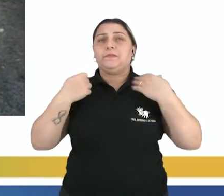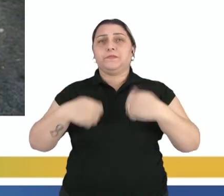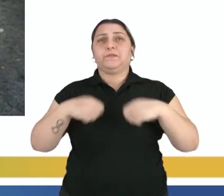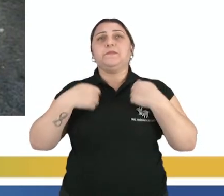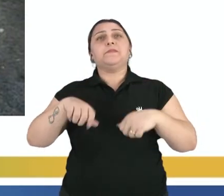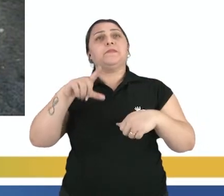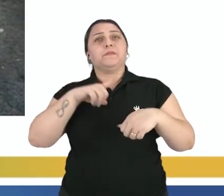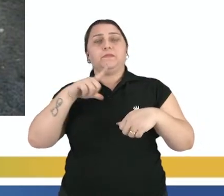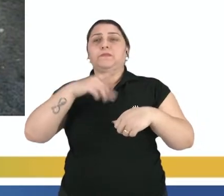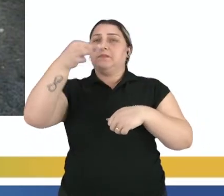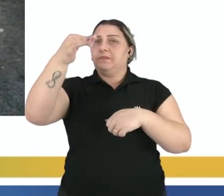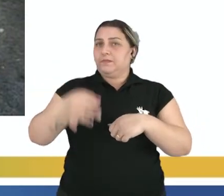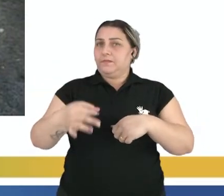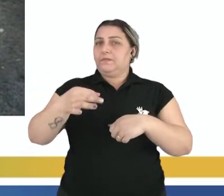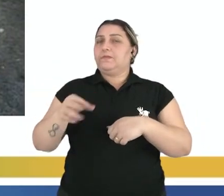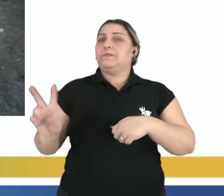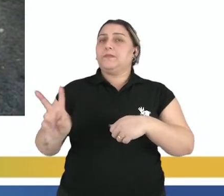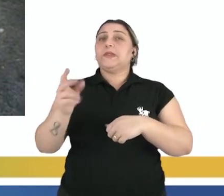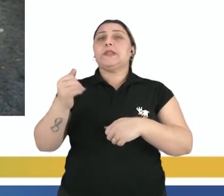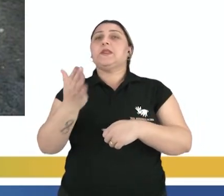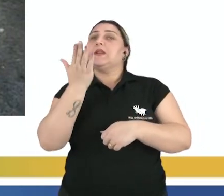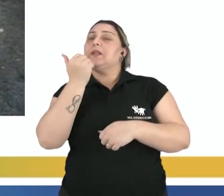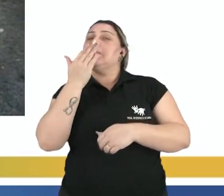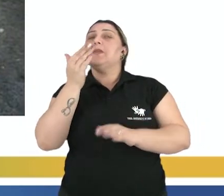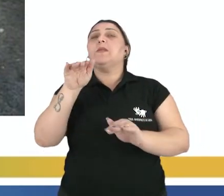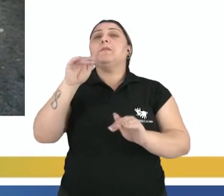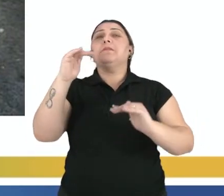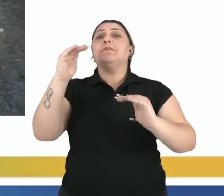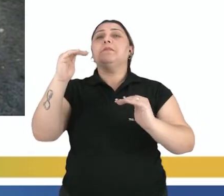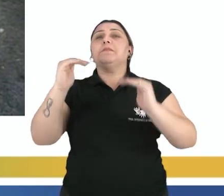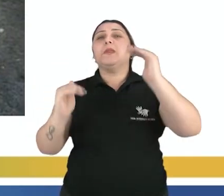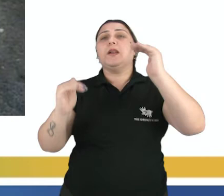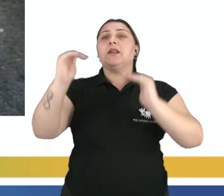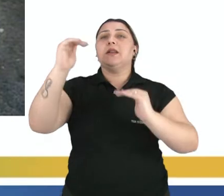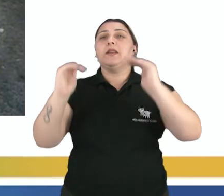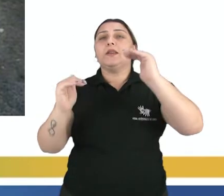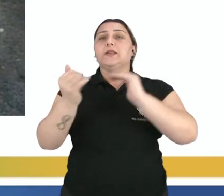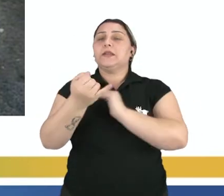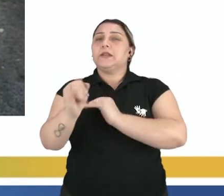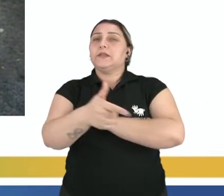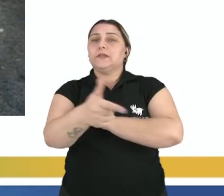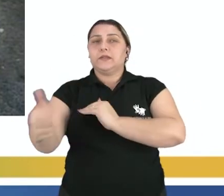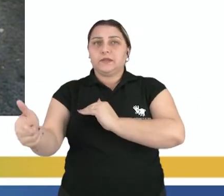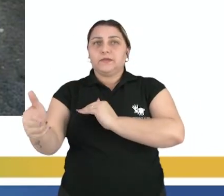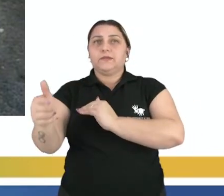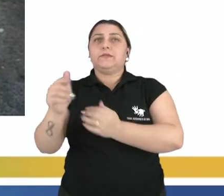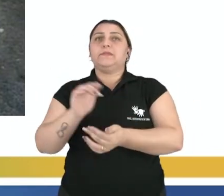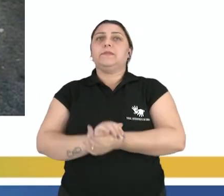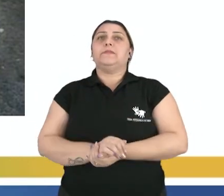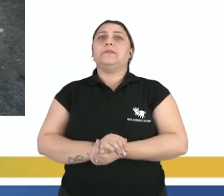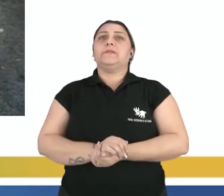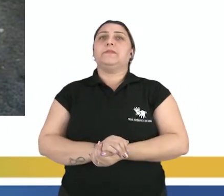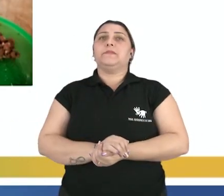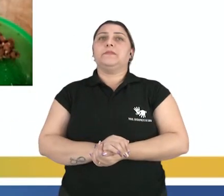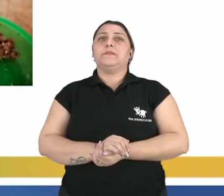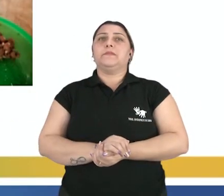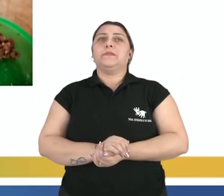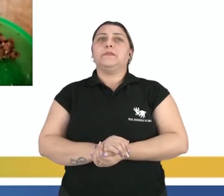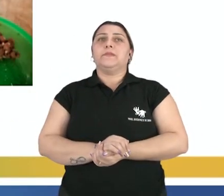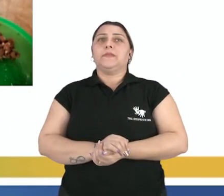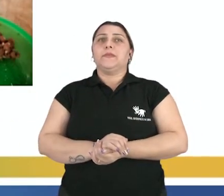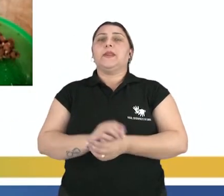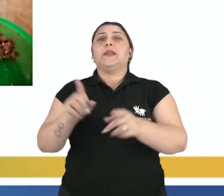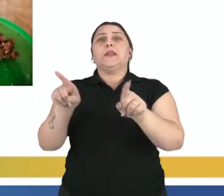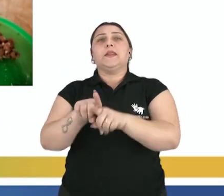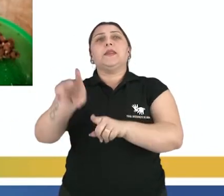os nutrientes necessários. Então, se uma alimentação não é balanceada, se ele não tem essa alimentação, está subnutrido. E vem